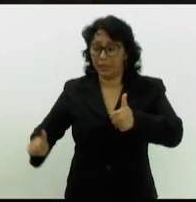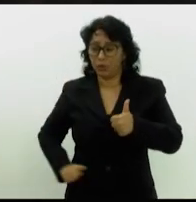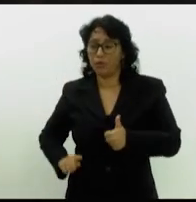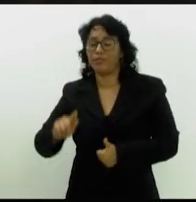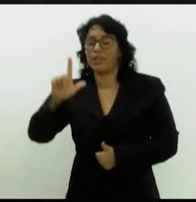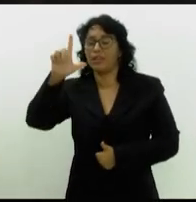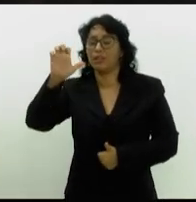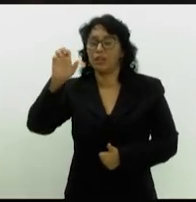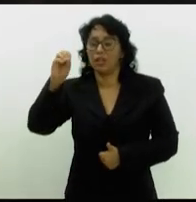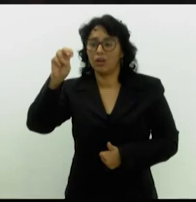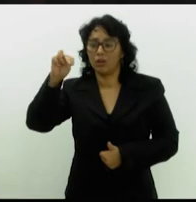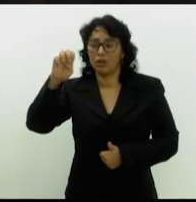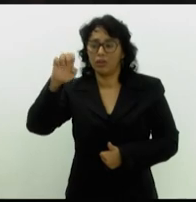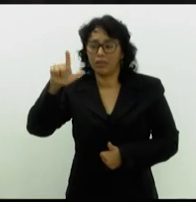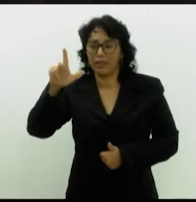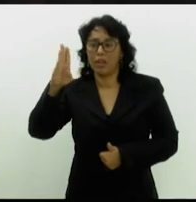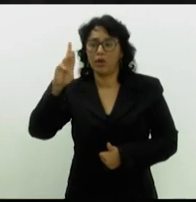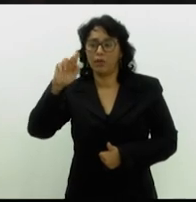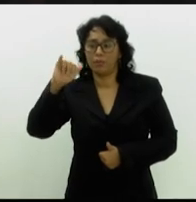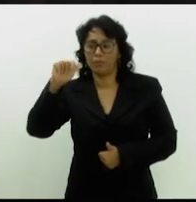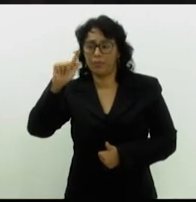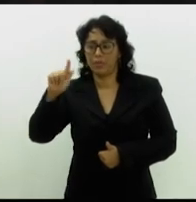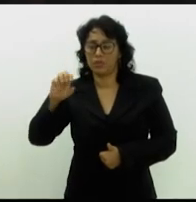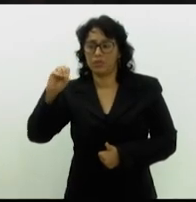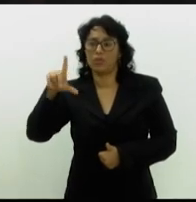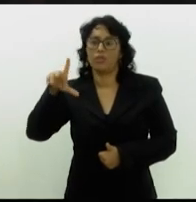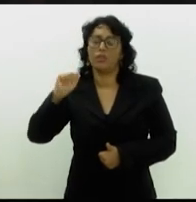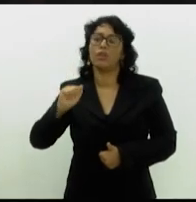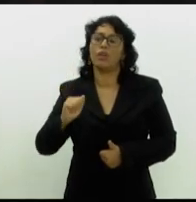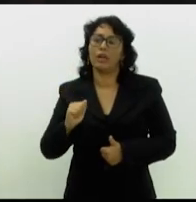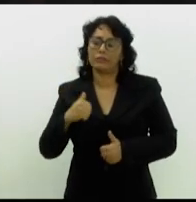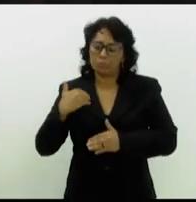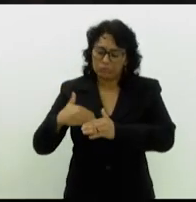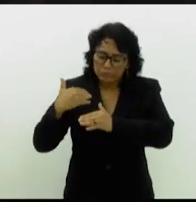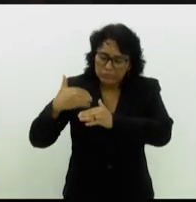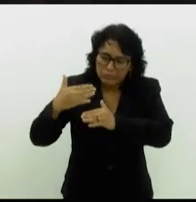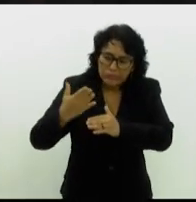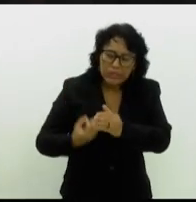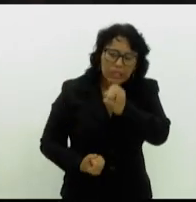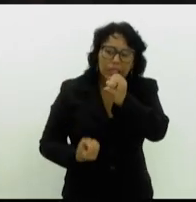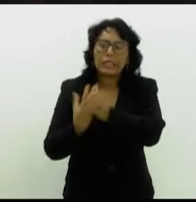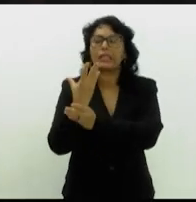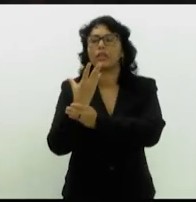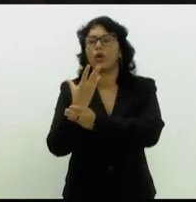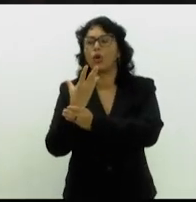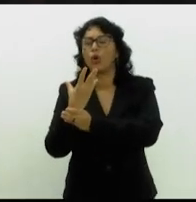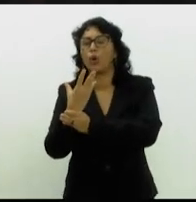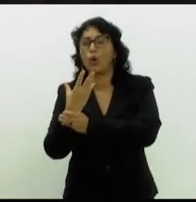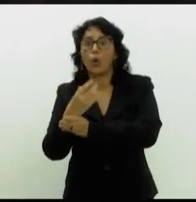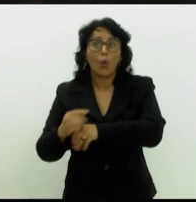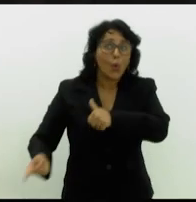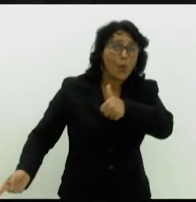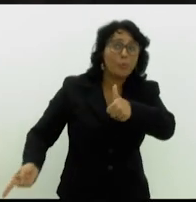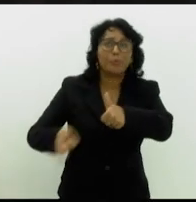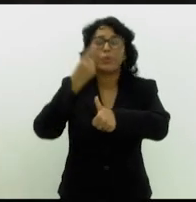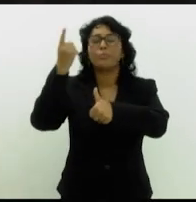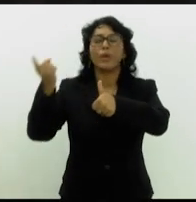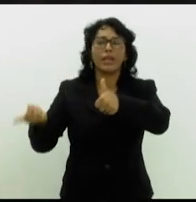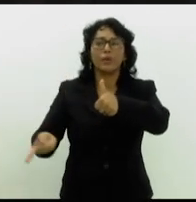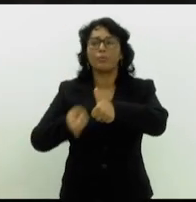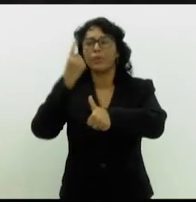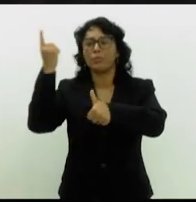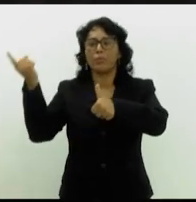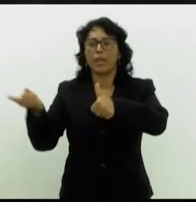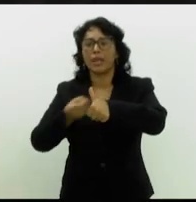1974 teve o primeiro um primeiro programa relacionado aos centros integrados de